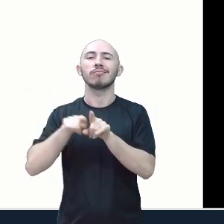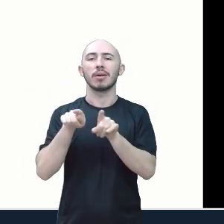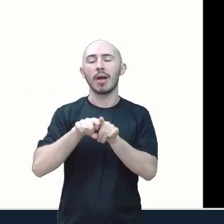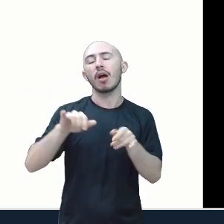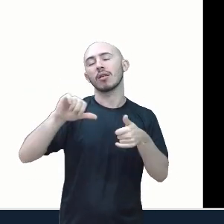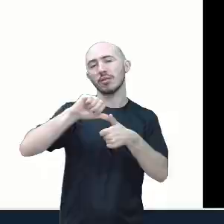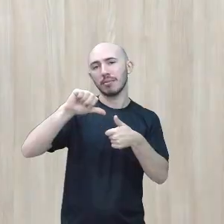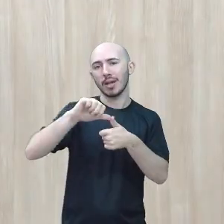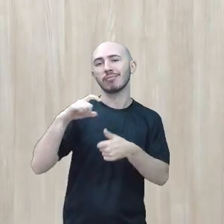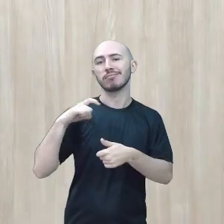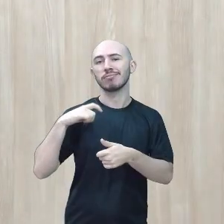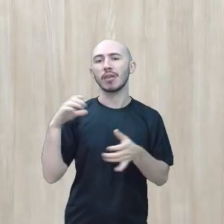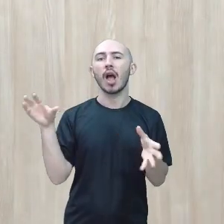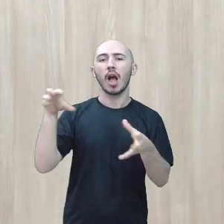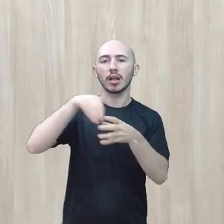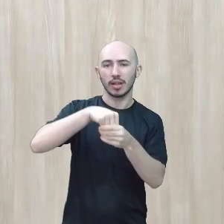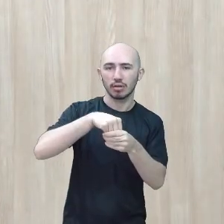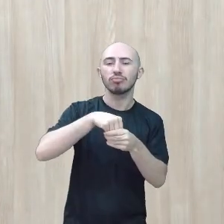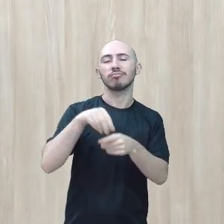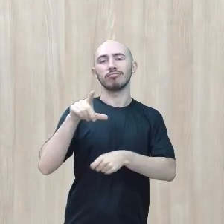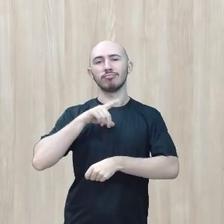estilo musical. Pois bem,